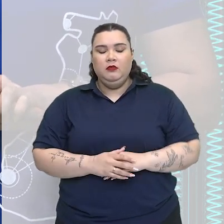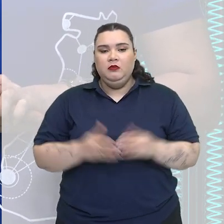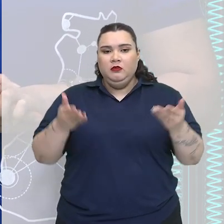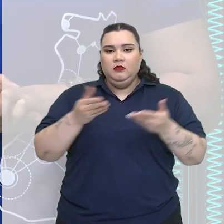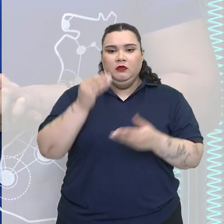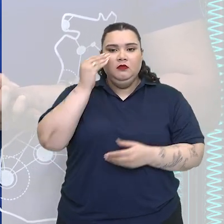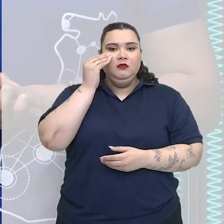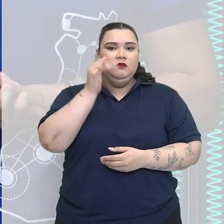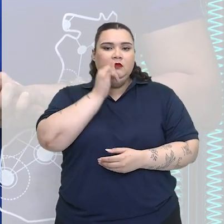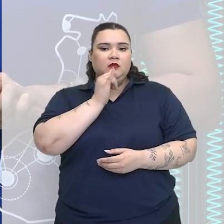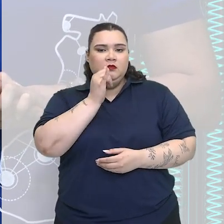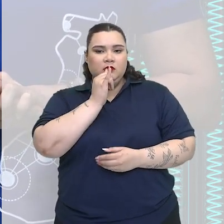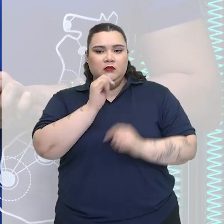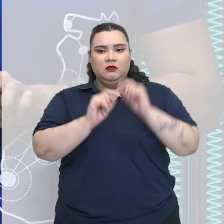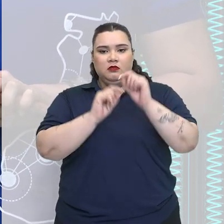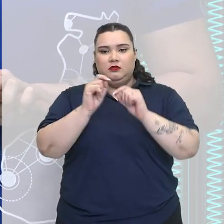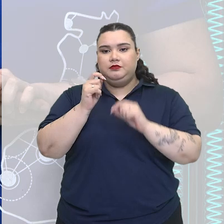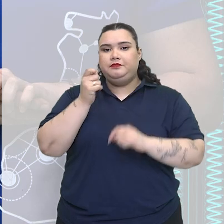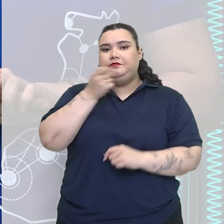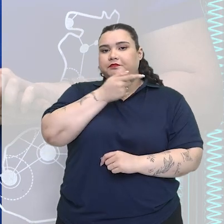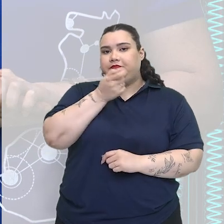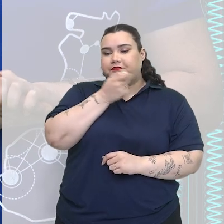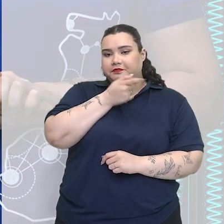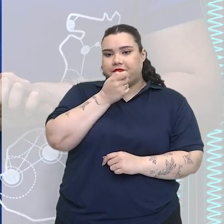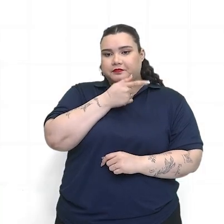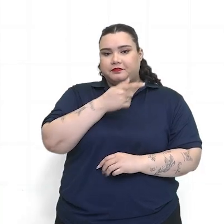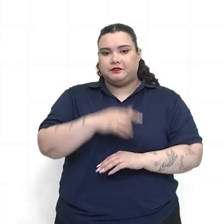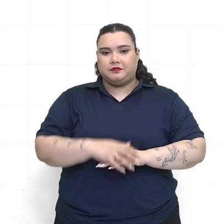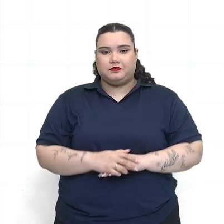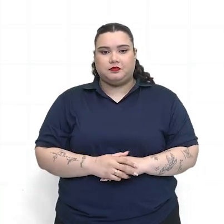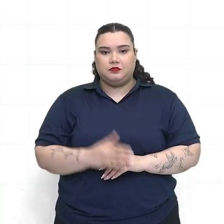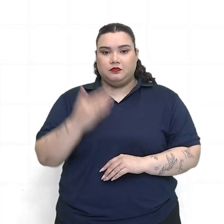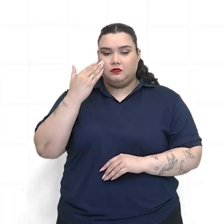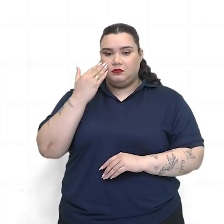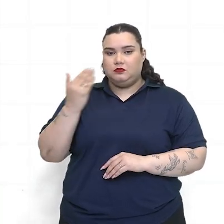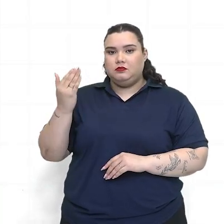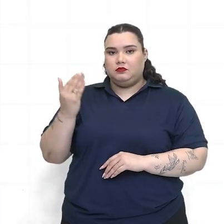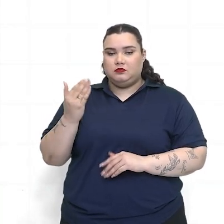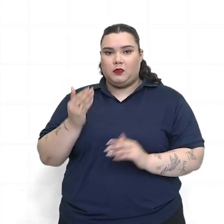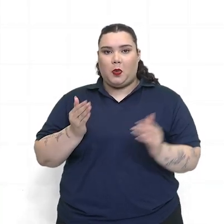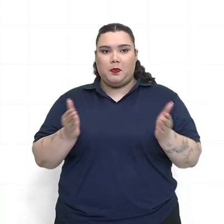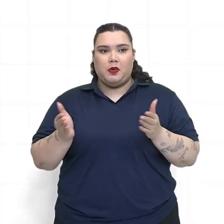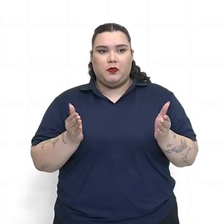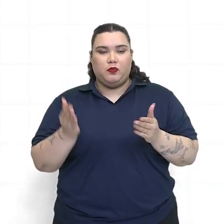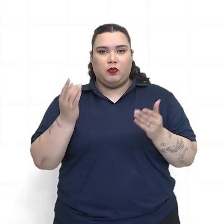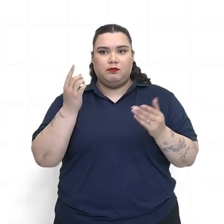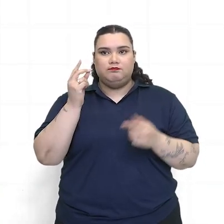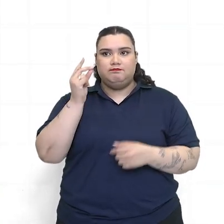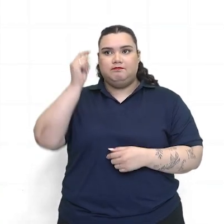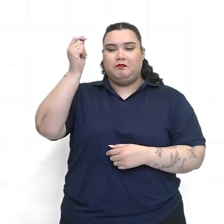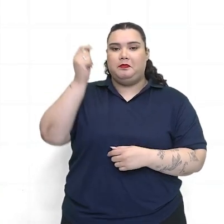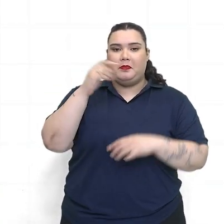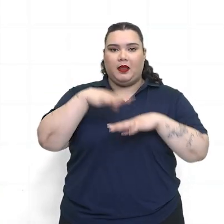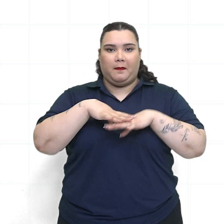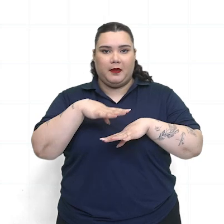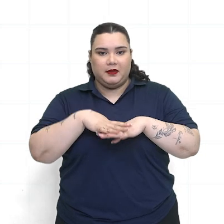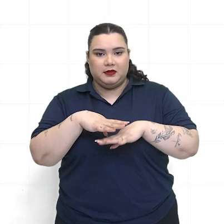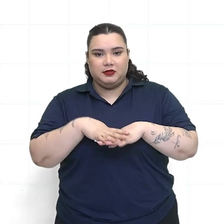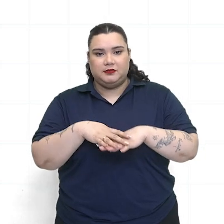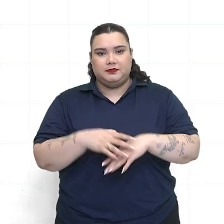ver um exemplo de um meme, mais um meme para vocês. Vamos ver aí. Olha, o momento eureka da